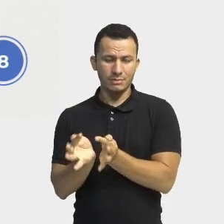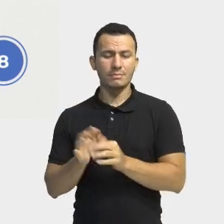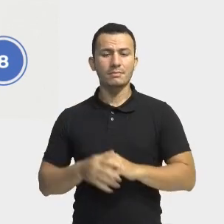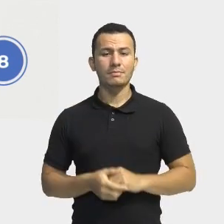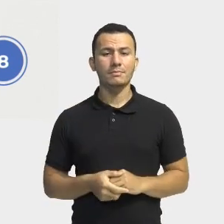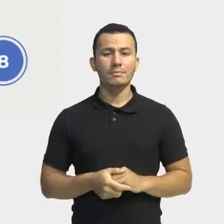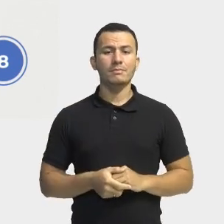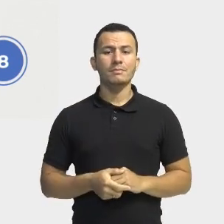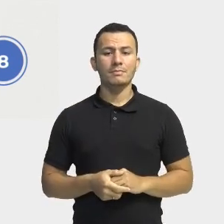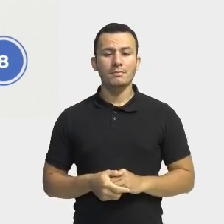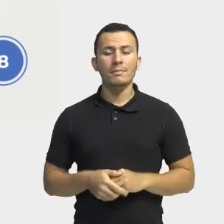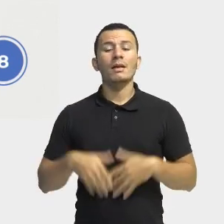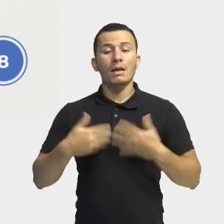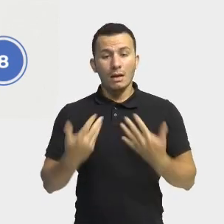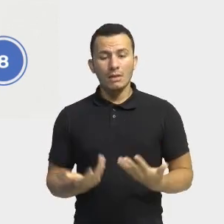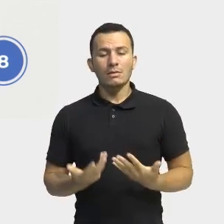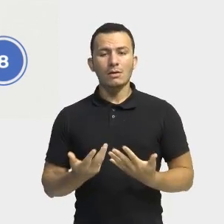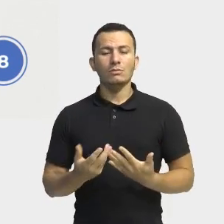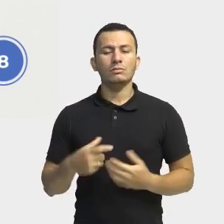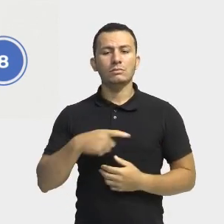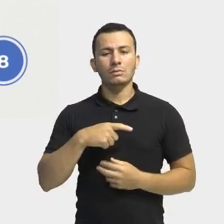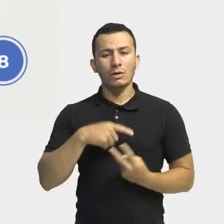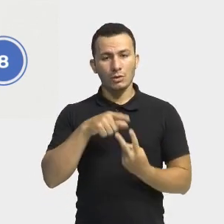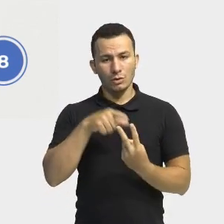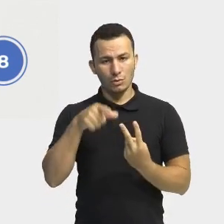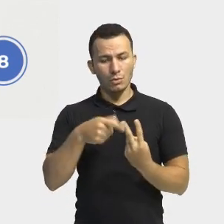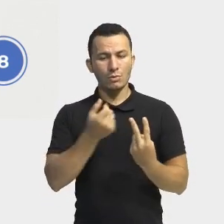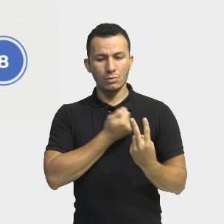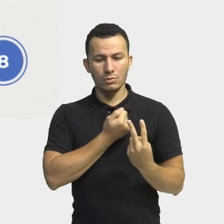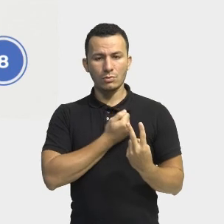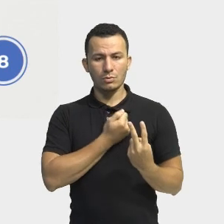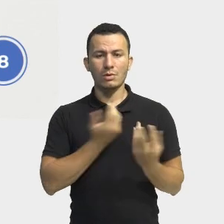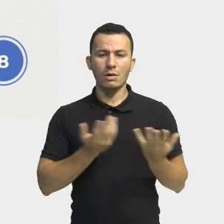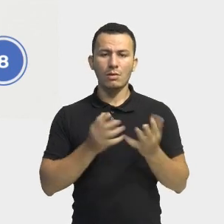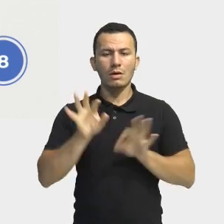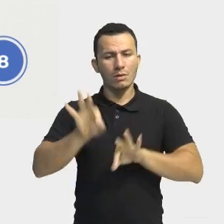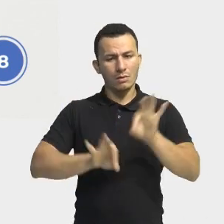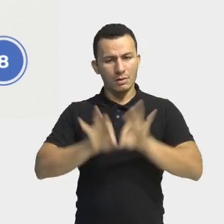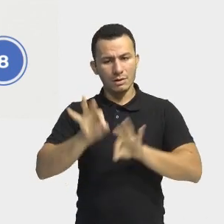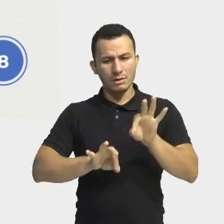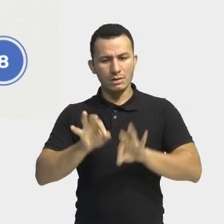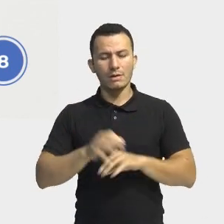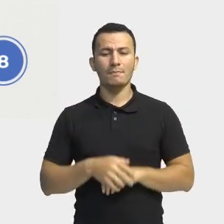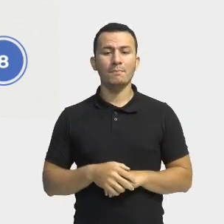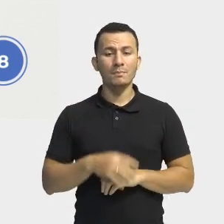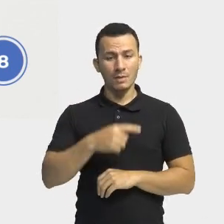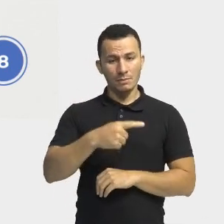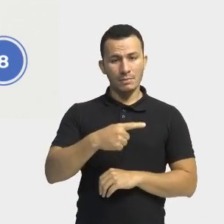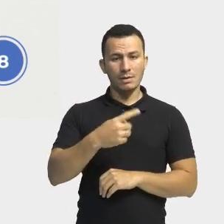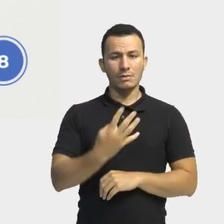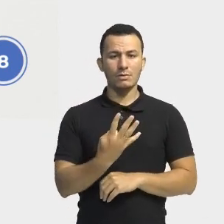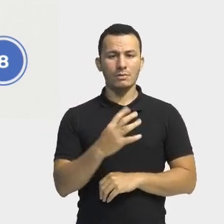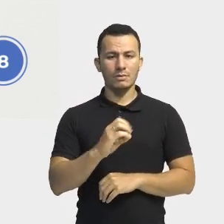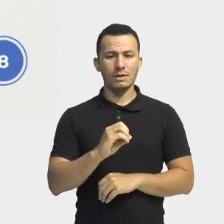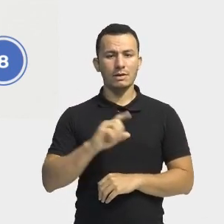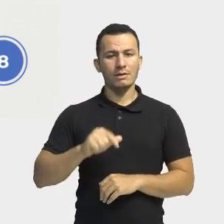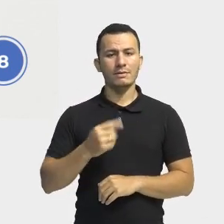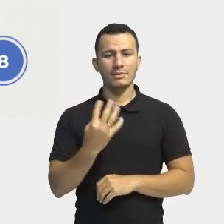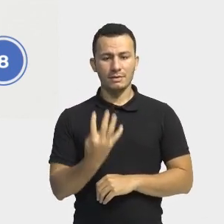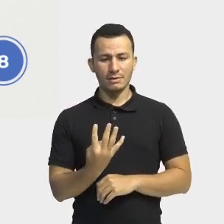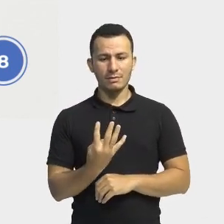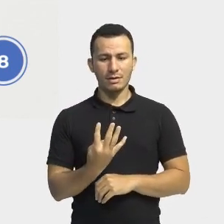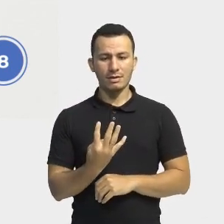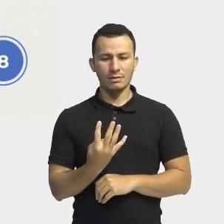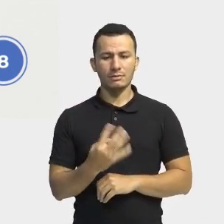é zero. Então, o que nós temos aqui? Esses valores, vou colocar aqui, repetir, menos 40,4,